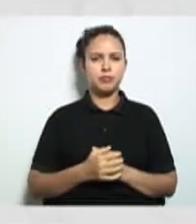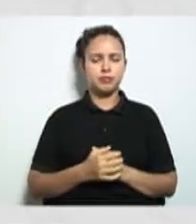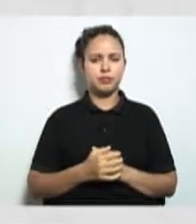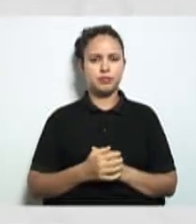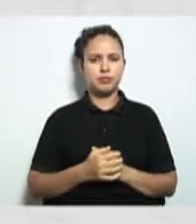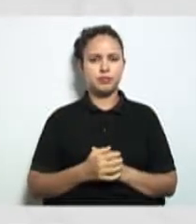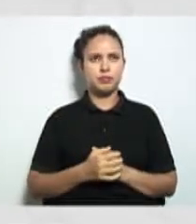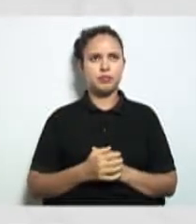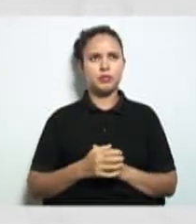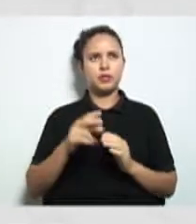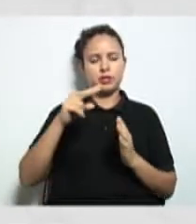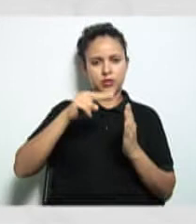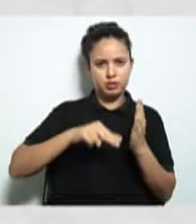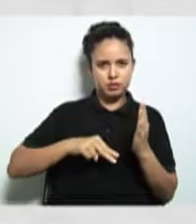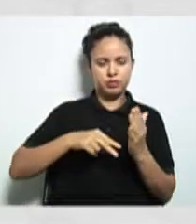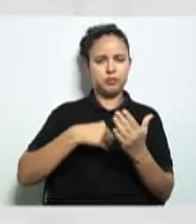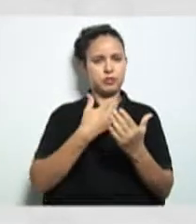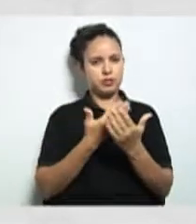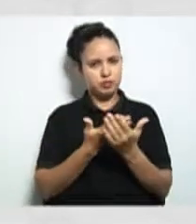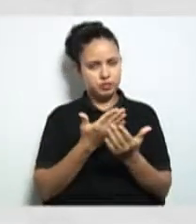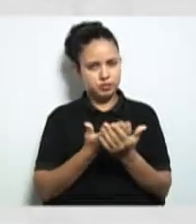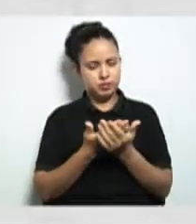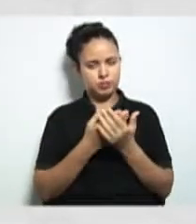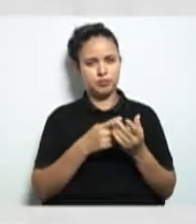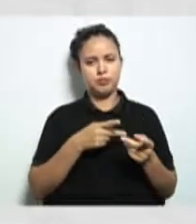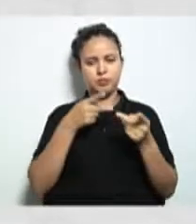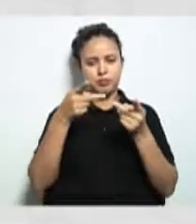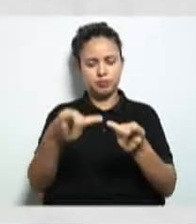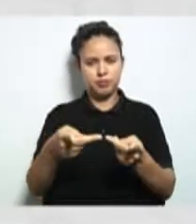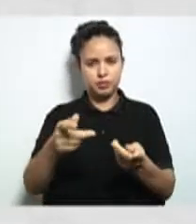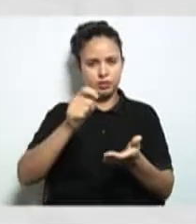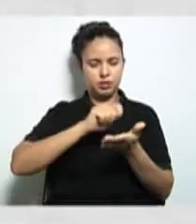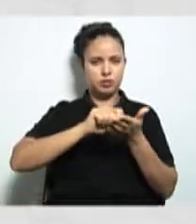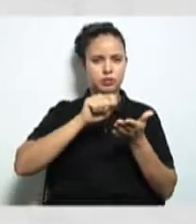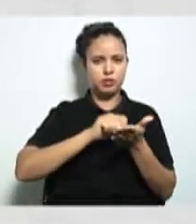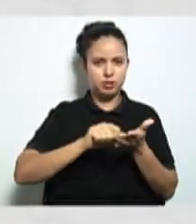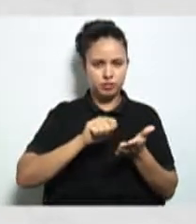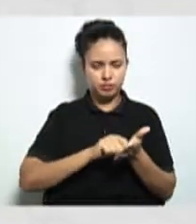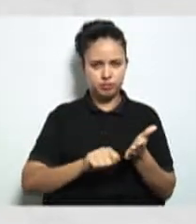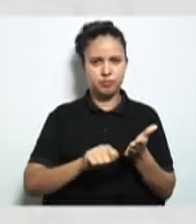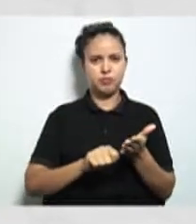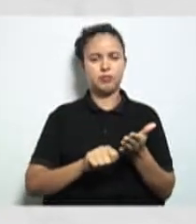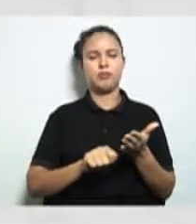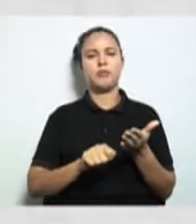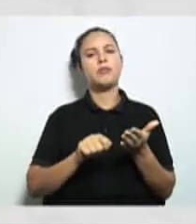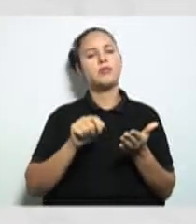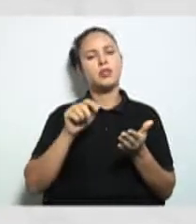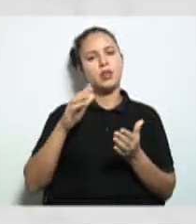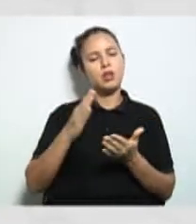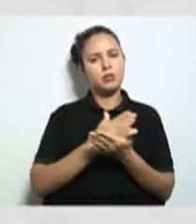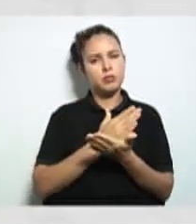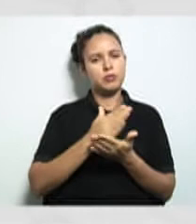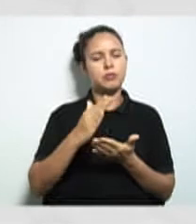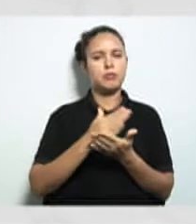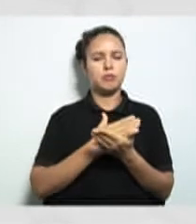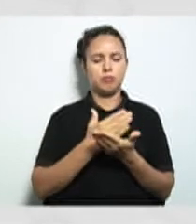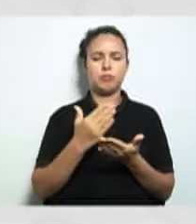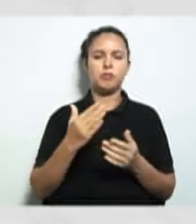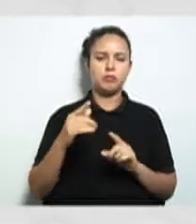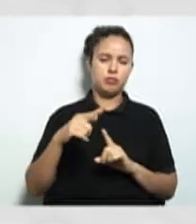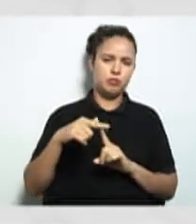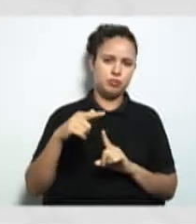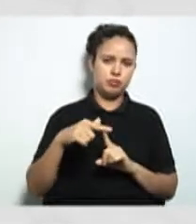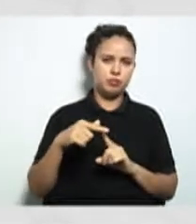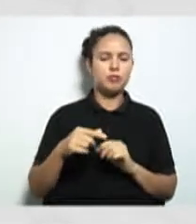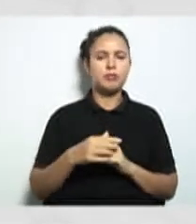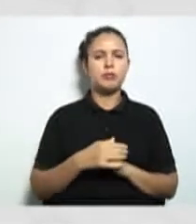ler, estudar, visitar, anotar, né? São alguns procedimentos. E você,